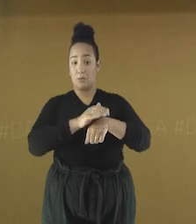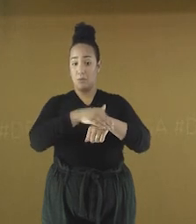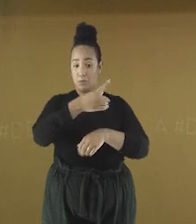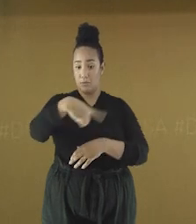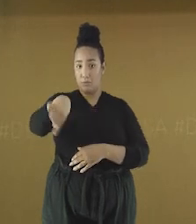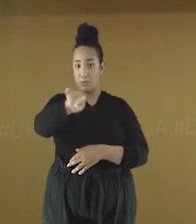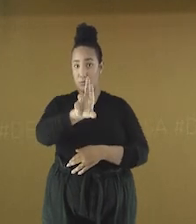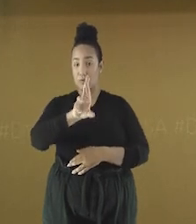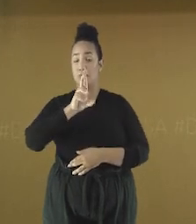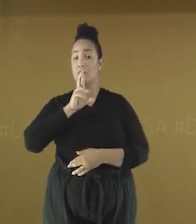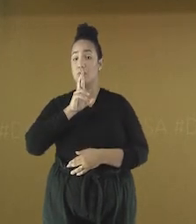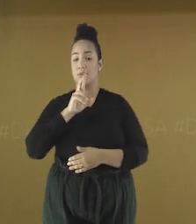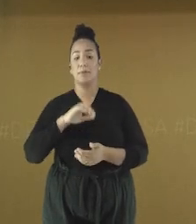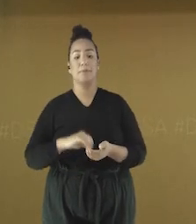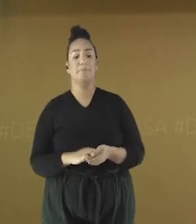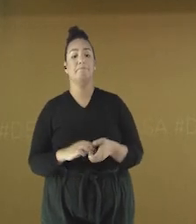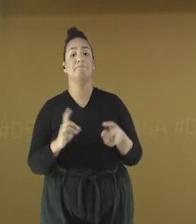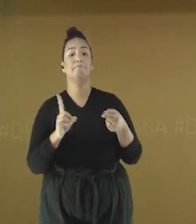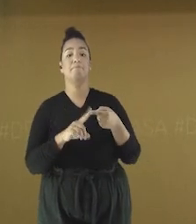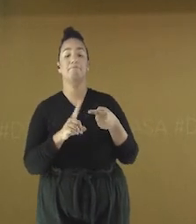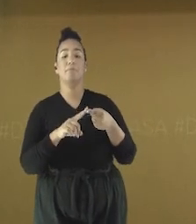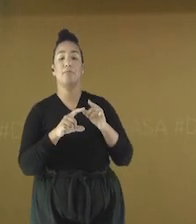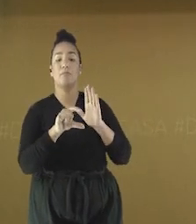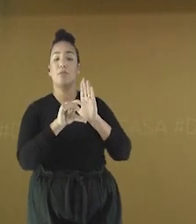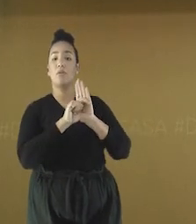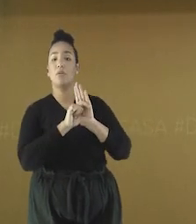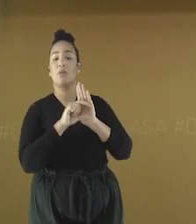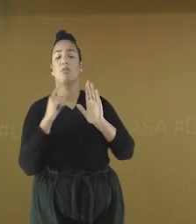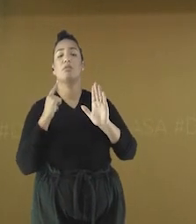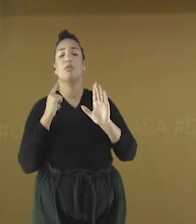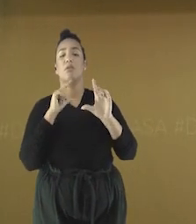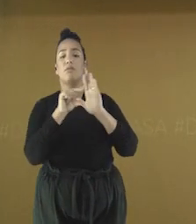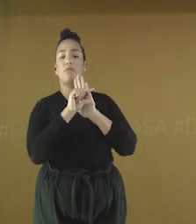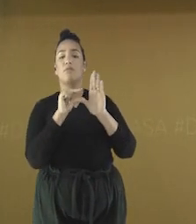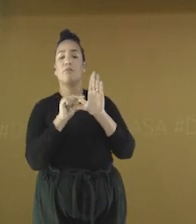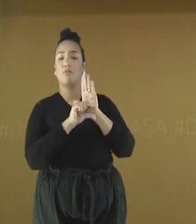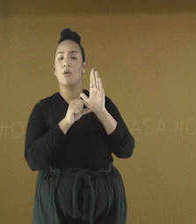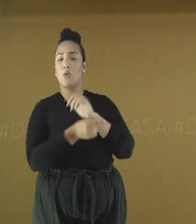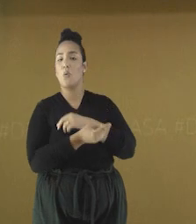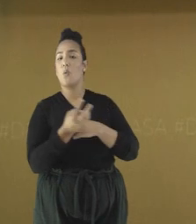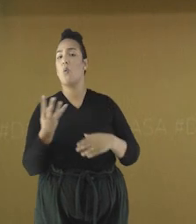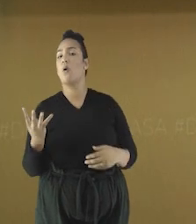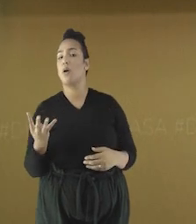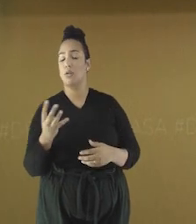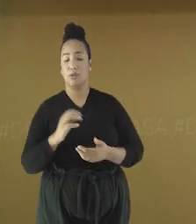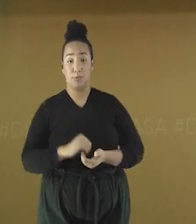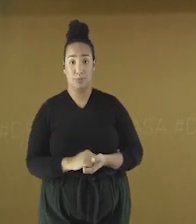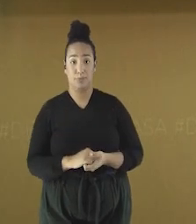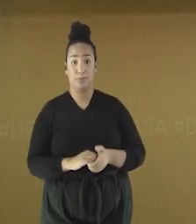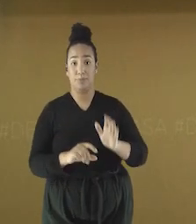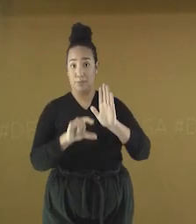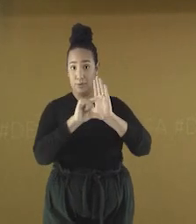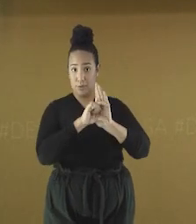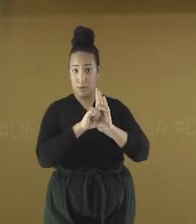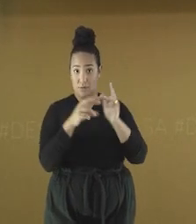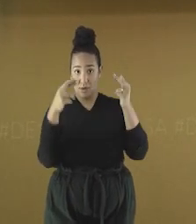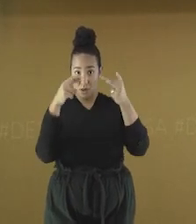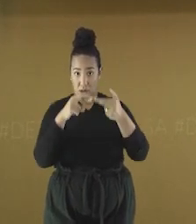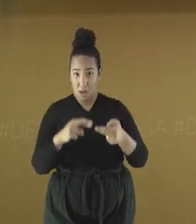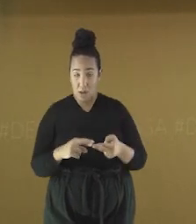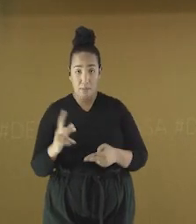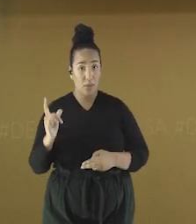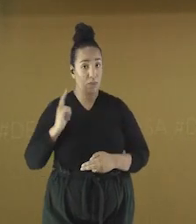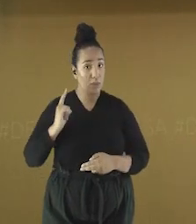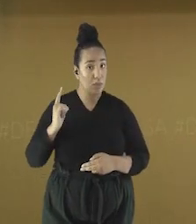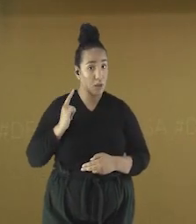cadernos. Essa estrofe, ela apresenta quantos versos? E a estrofe, ela possui rimas? Elas